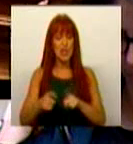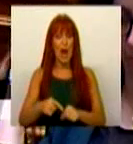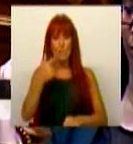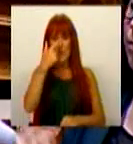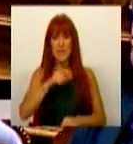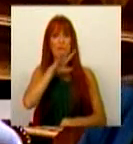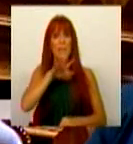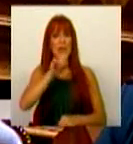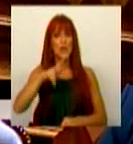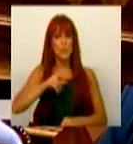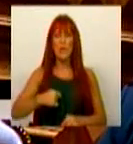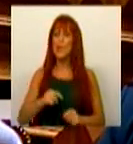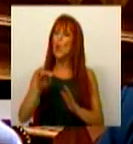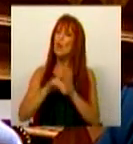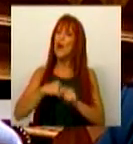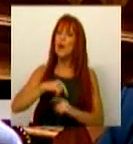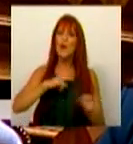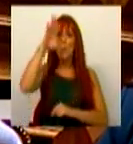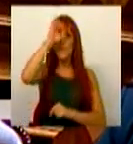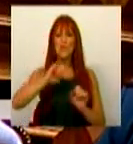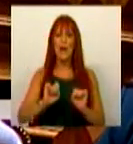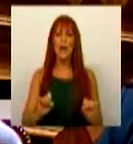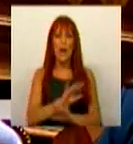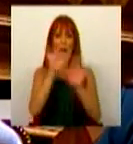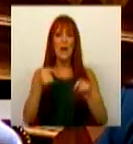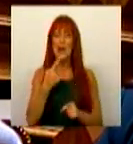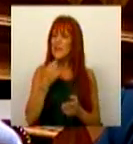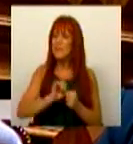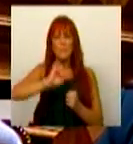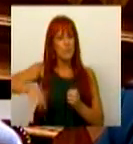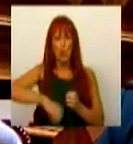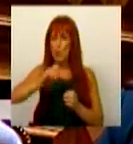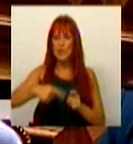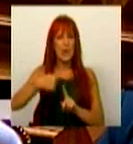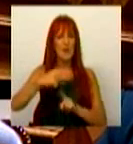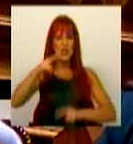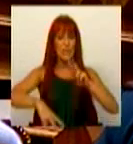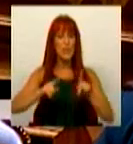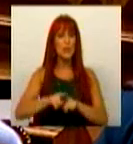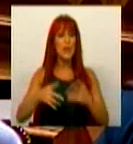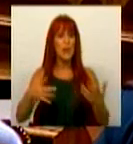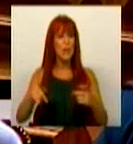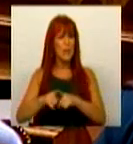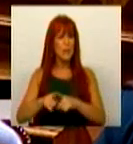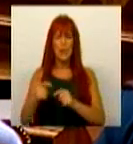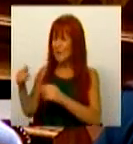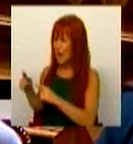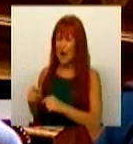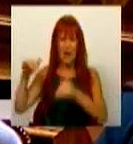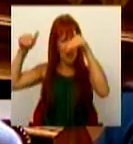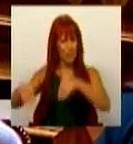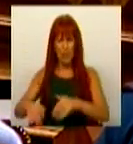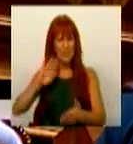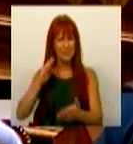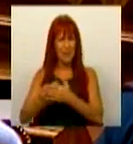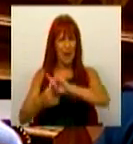Governo é claro a dizer que vamos terminar, eliminar as deduções e benefícios fiscais que hoje têm efeito regressivo e vamos continuar